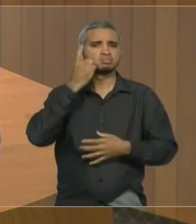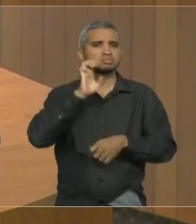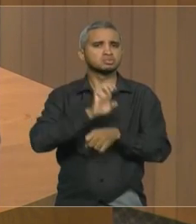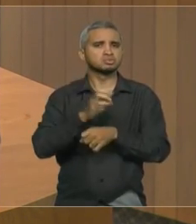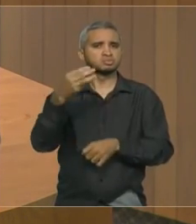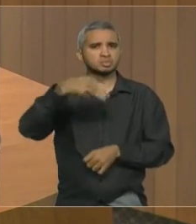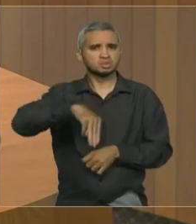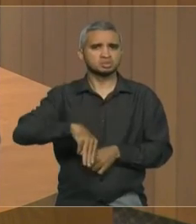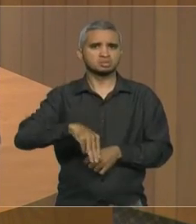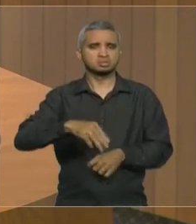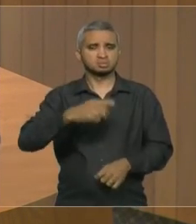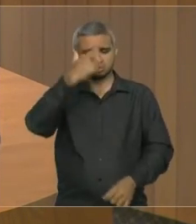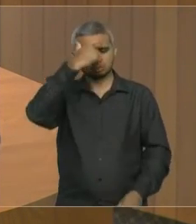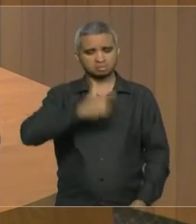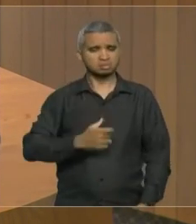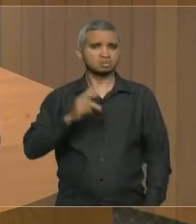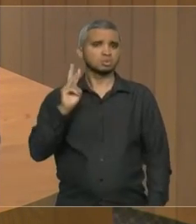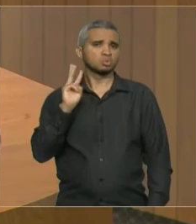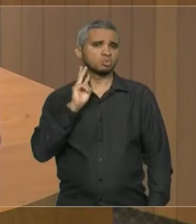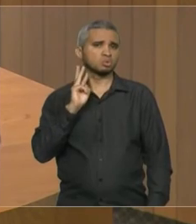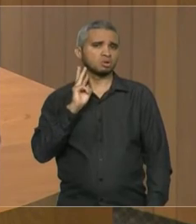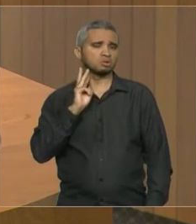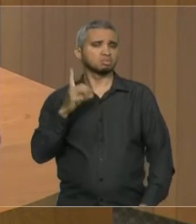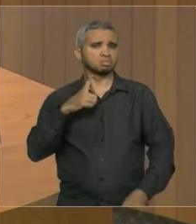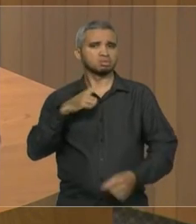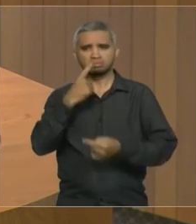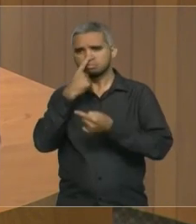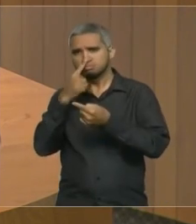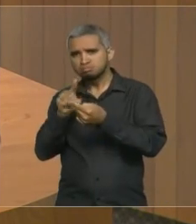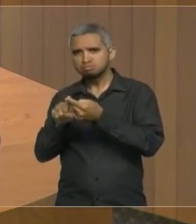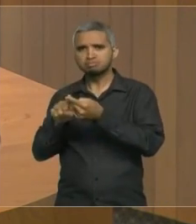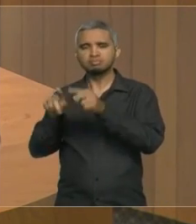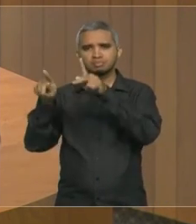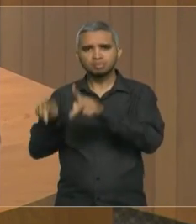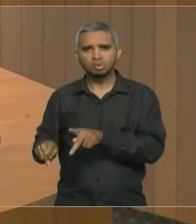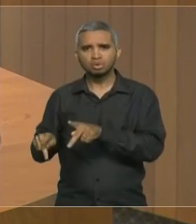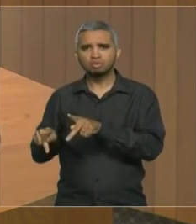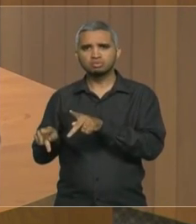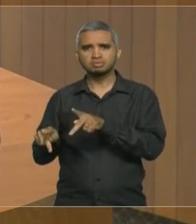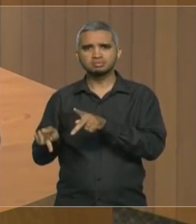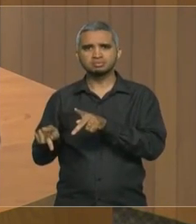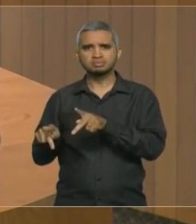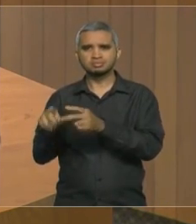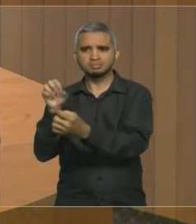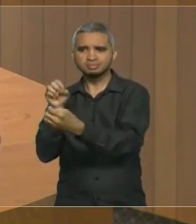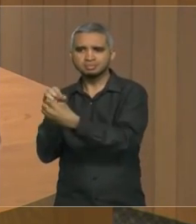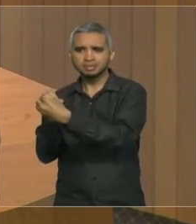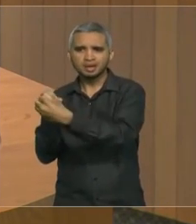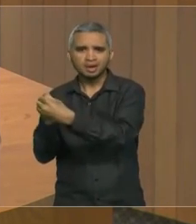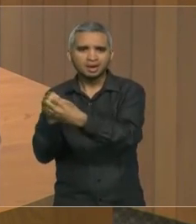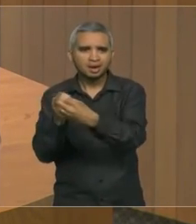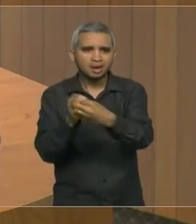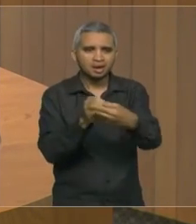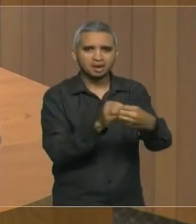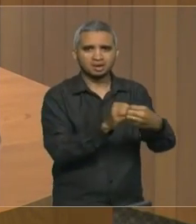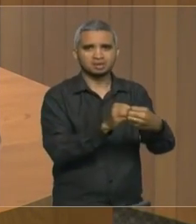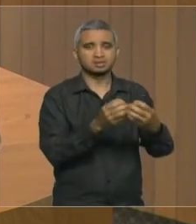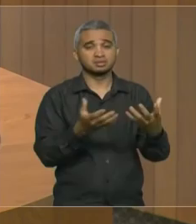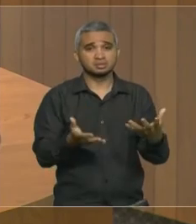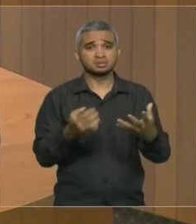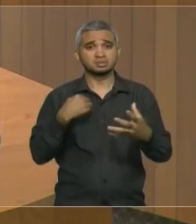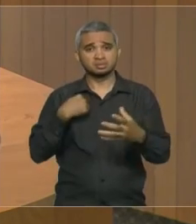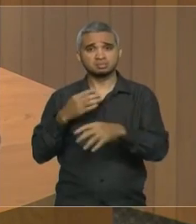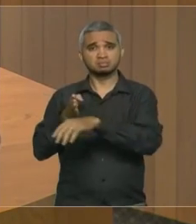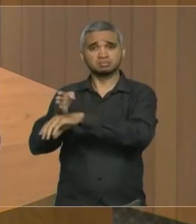o Hélio do Custo tem a proximidade com a comunidade. Ele vai até a comunidade. E o que nós temos a oferecer com a Assembleia